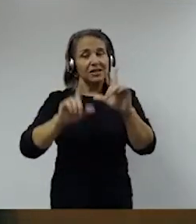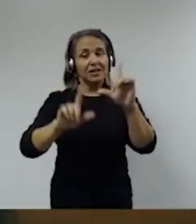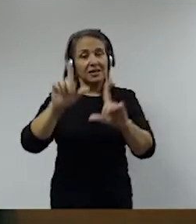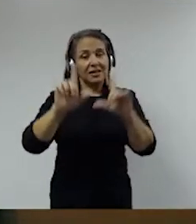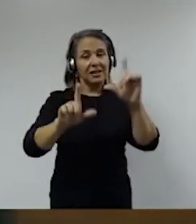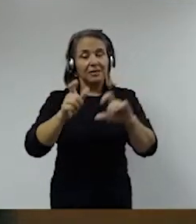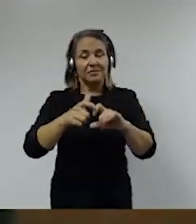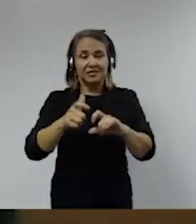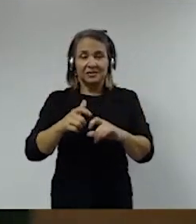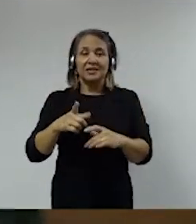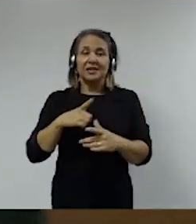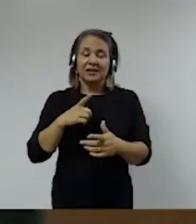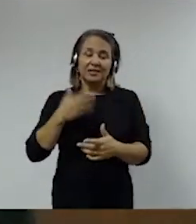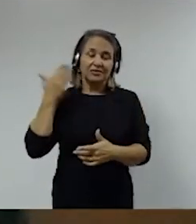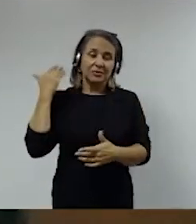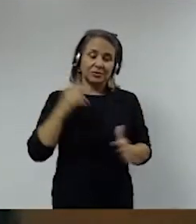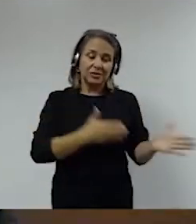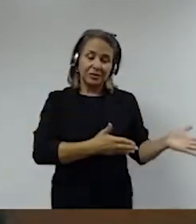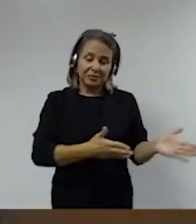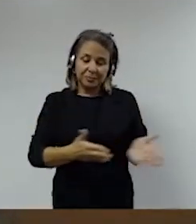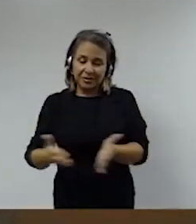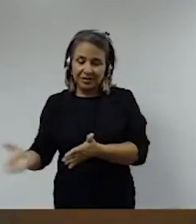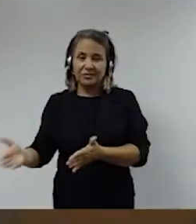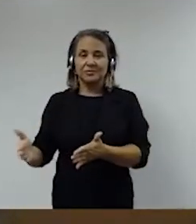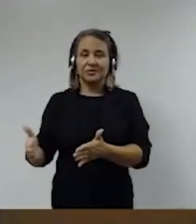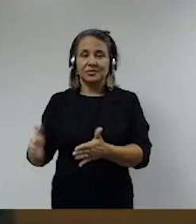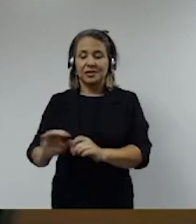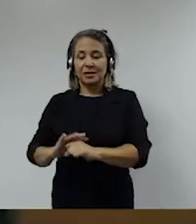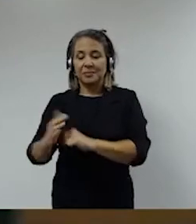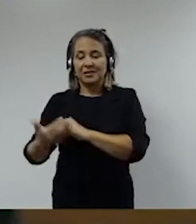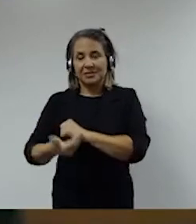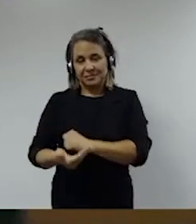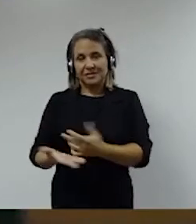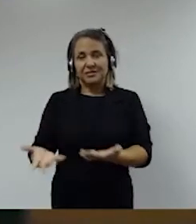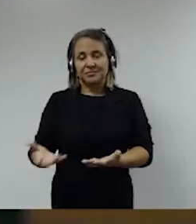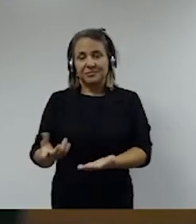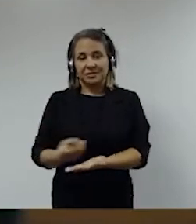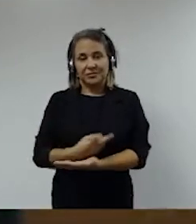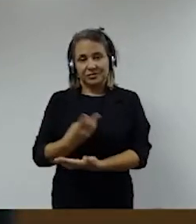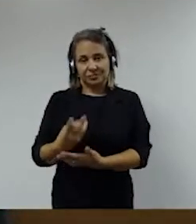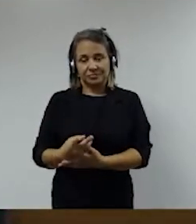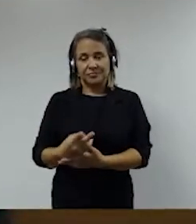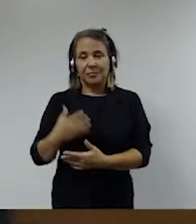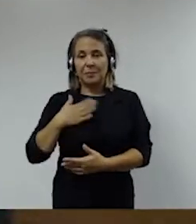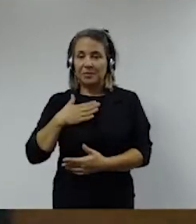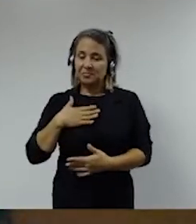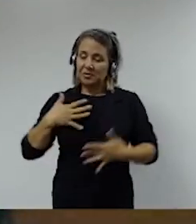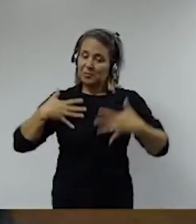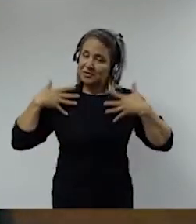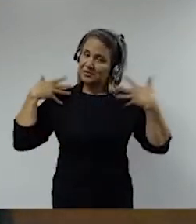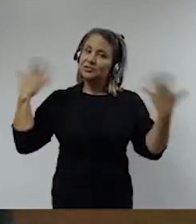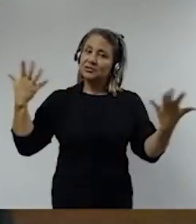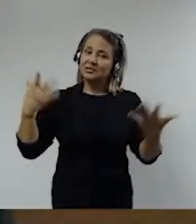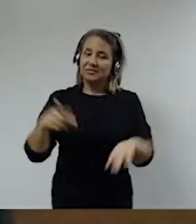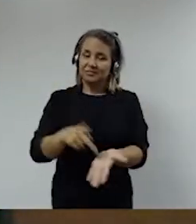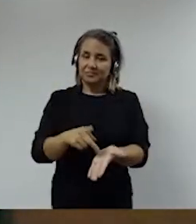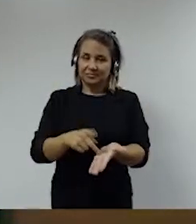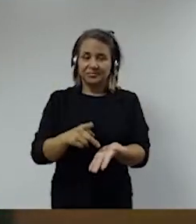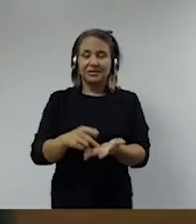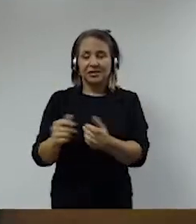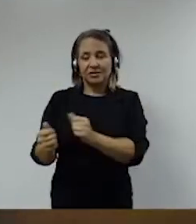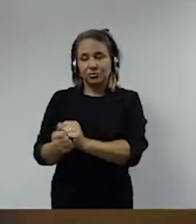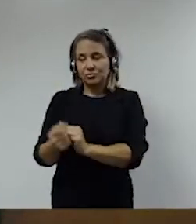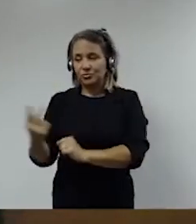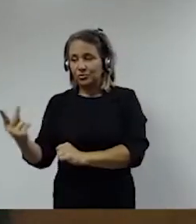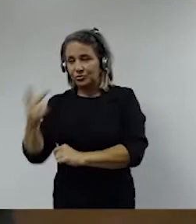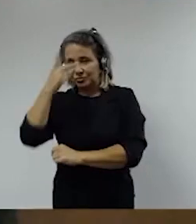telemedicina teve desse período aí de pandemia da Covid-19. Então, para mim, É uma grande satisfação estar falando aqui nesse painel ao lado de